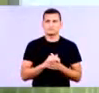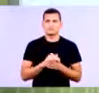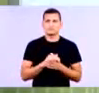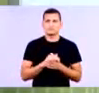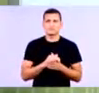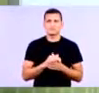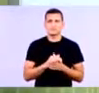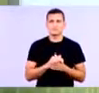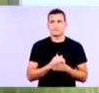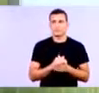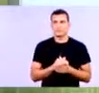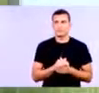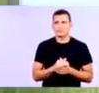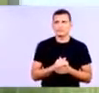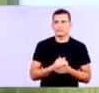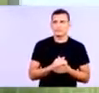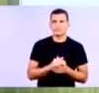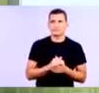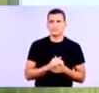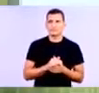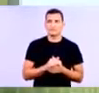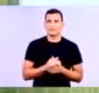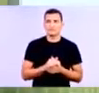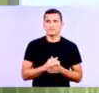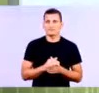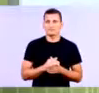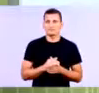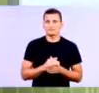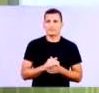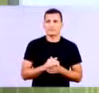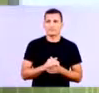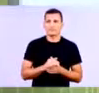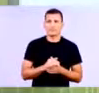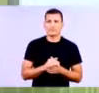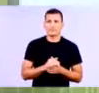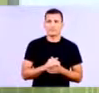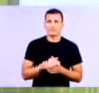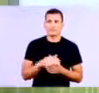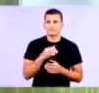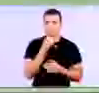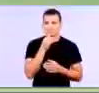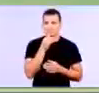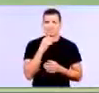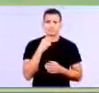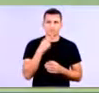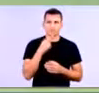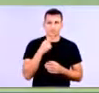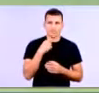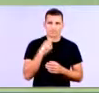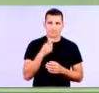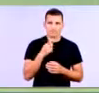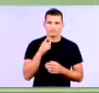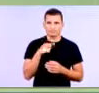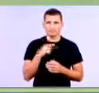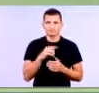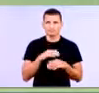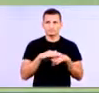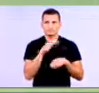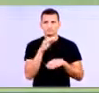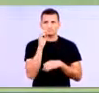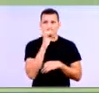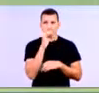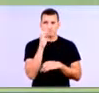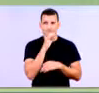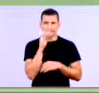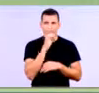contornado. Nas piores das dúvidas, contanto que ele seja o mais rapidamente, ou